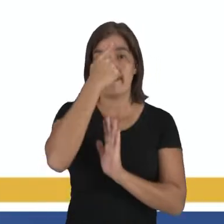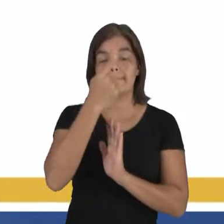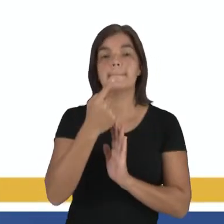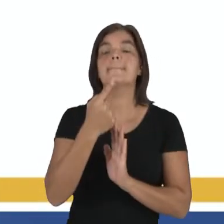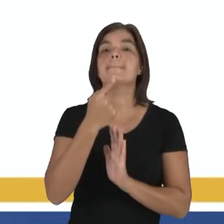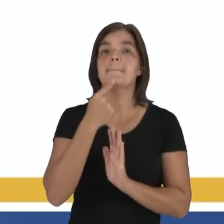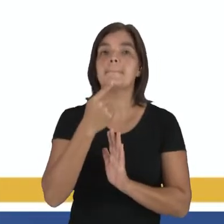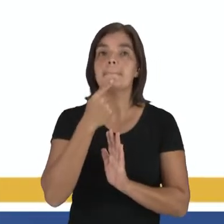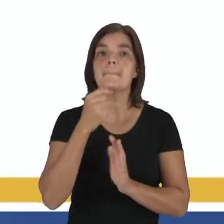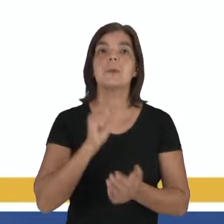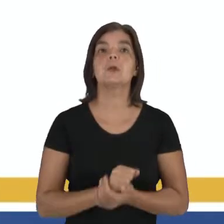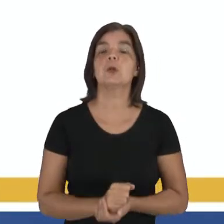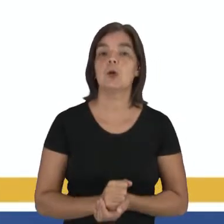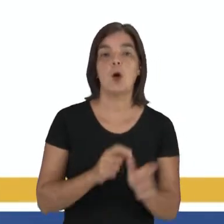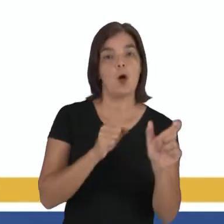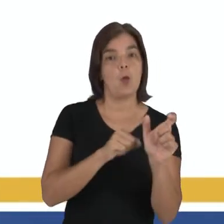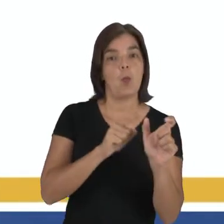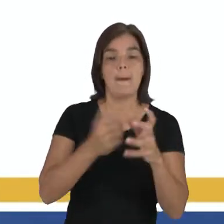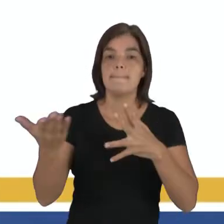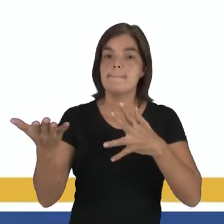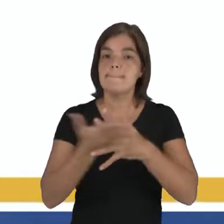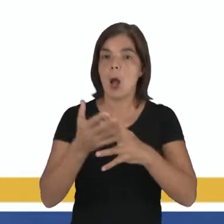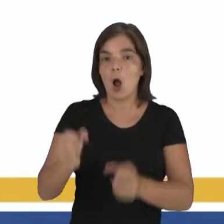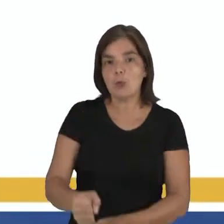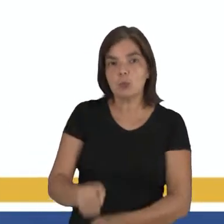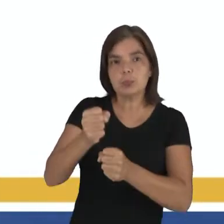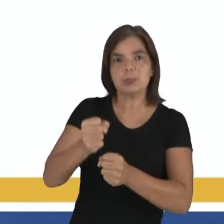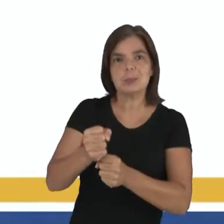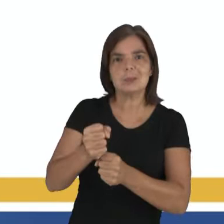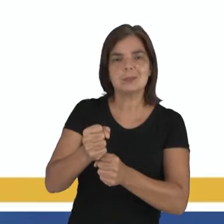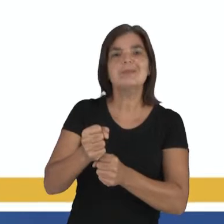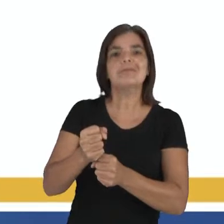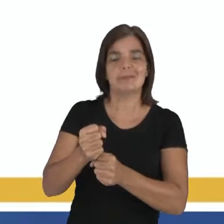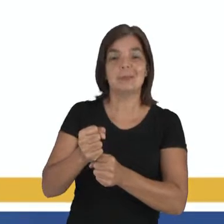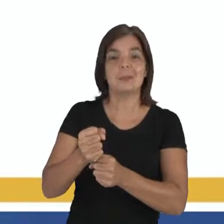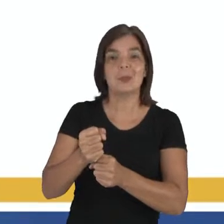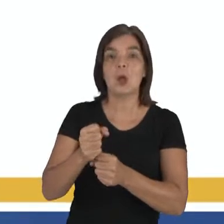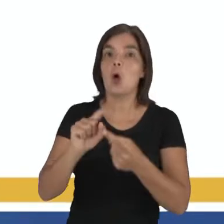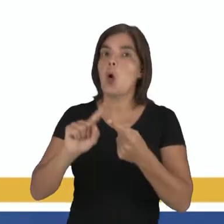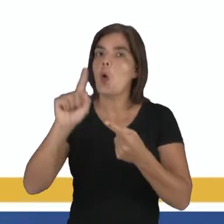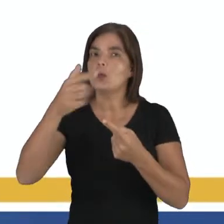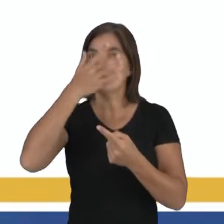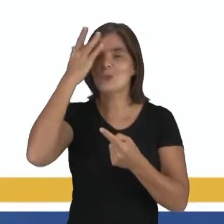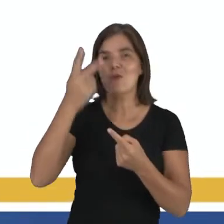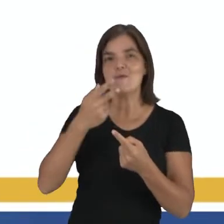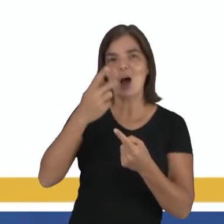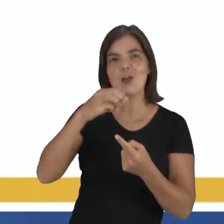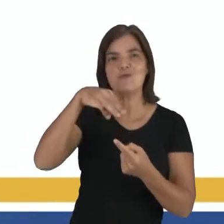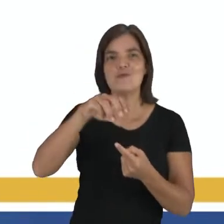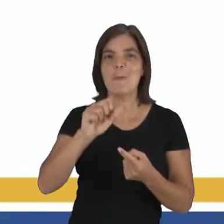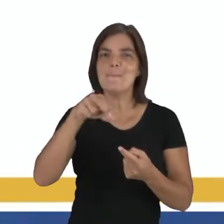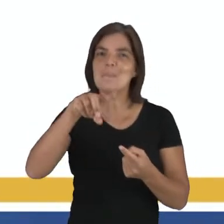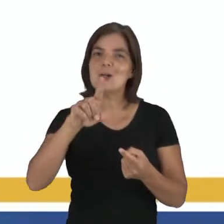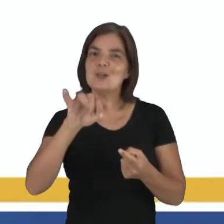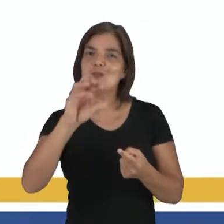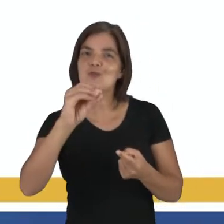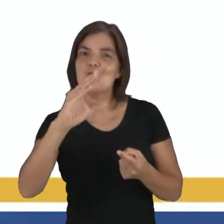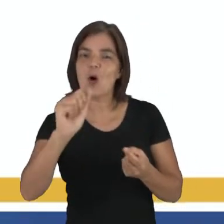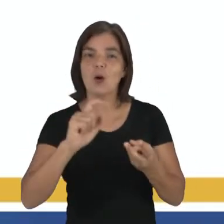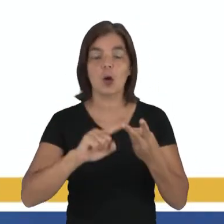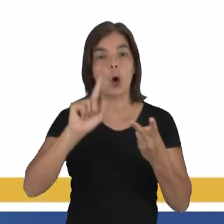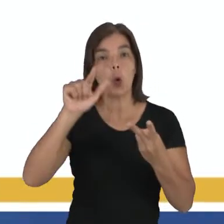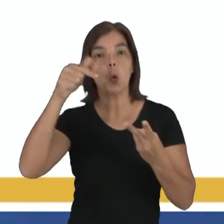para vocês de uma macaxeira. Opa! Alguns chamam de mandioca. E em outros